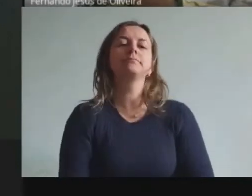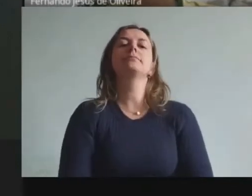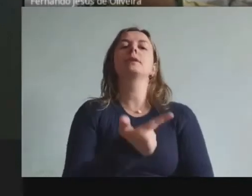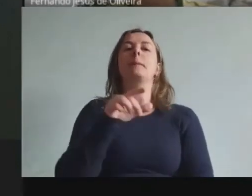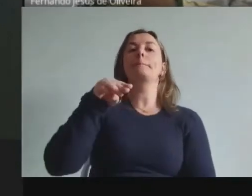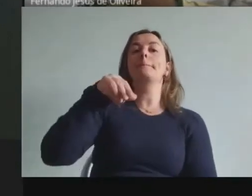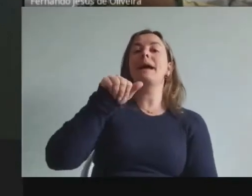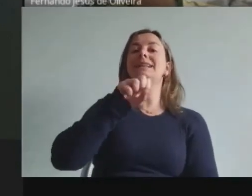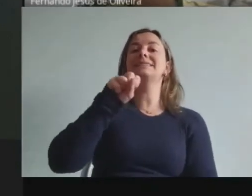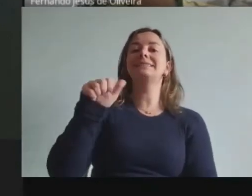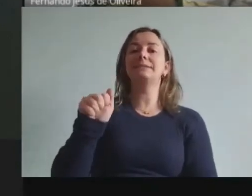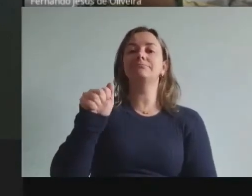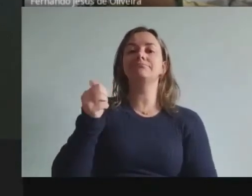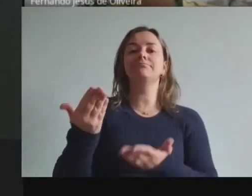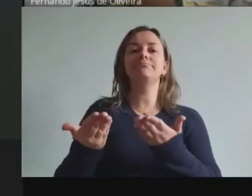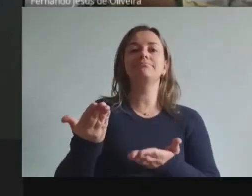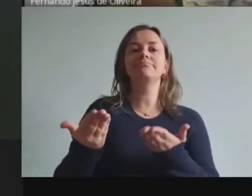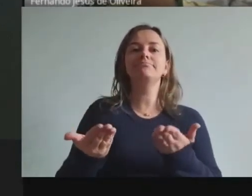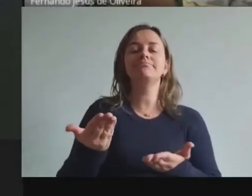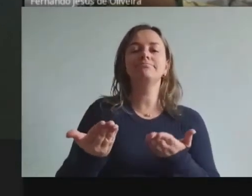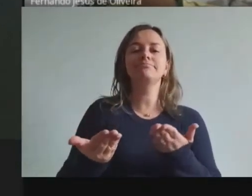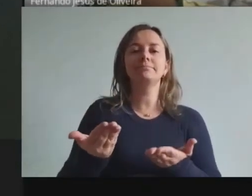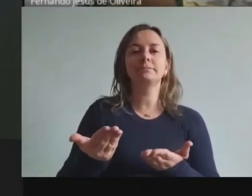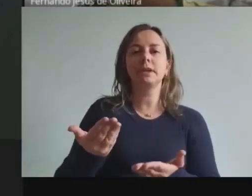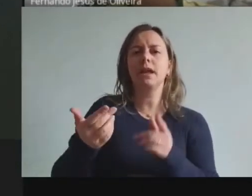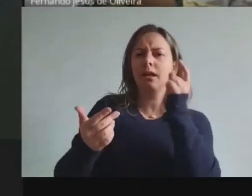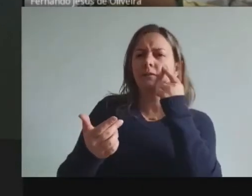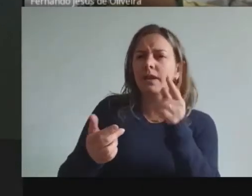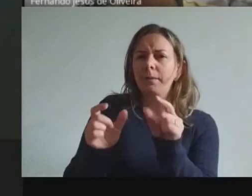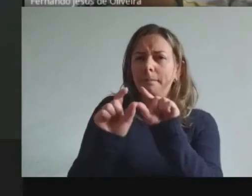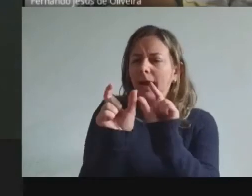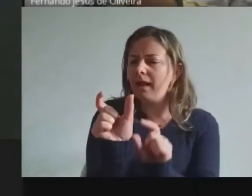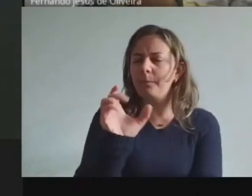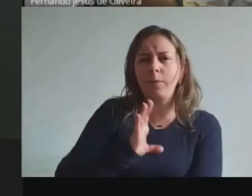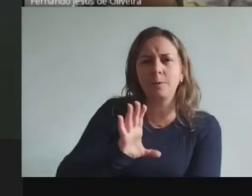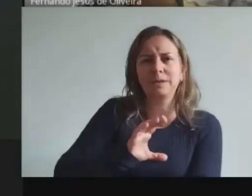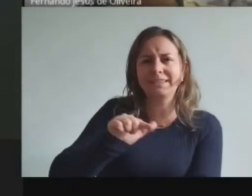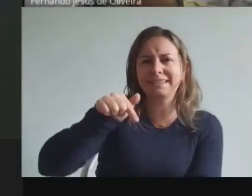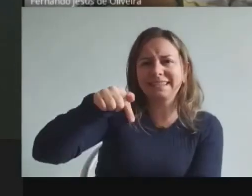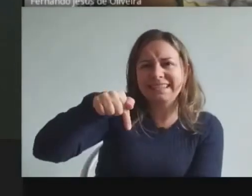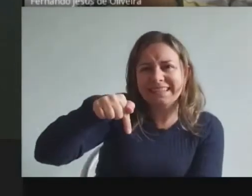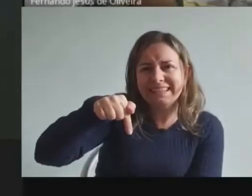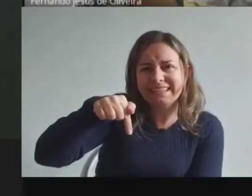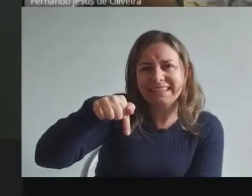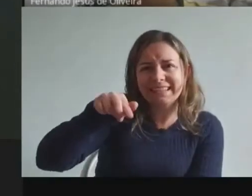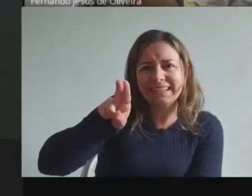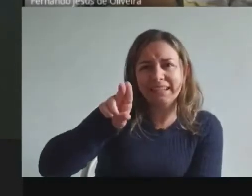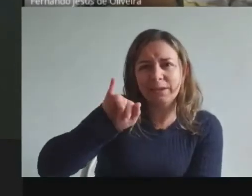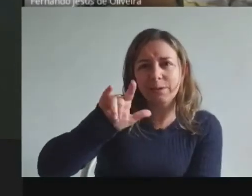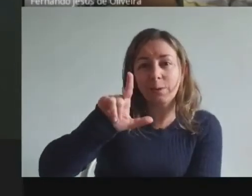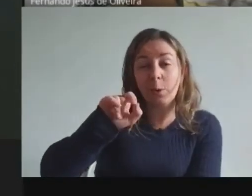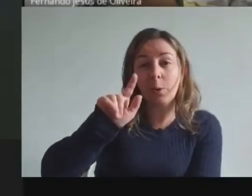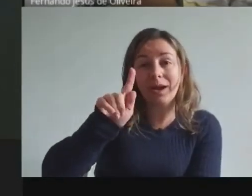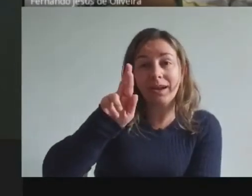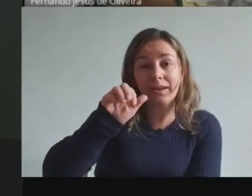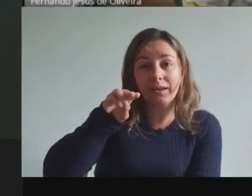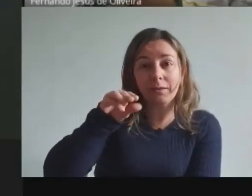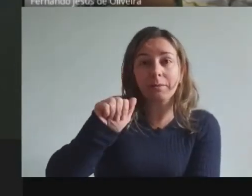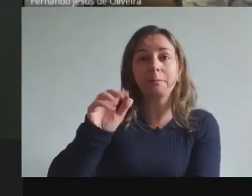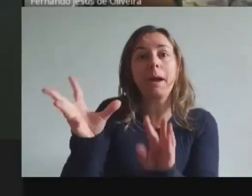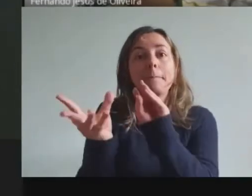medir massa, a gente usa o quilograma, que apesar de ser escrito com Q no português, o símbolo é K,